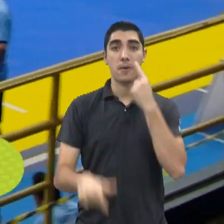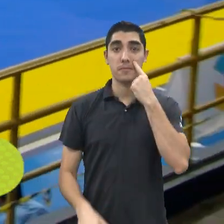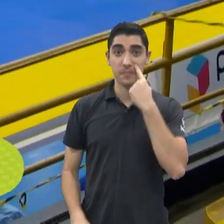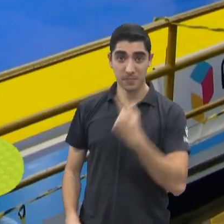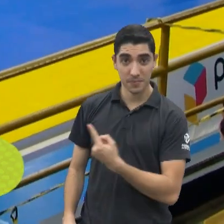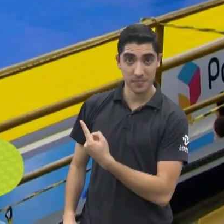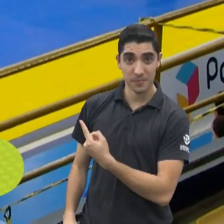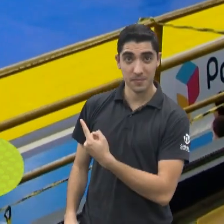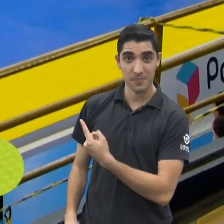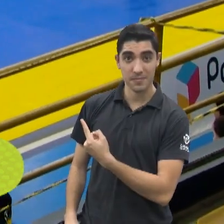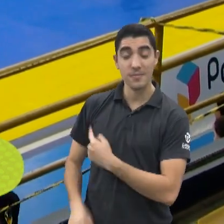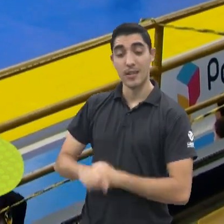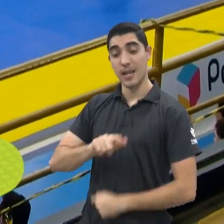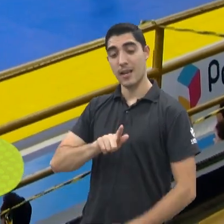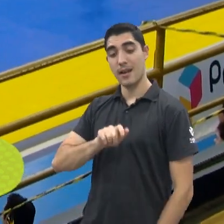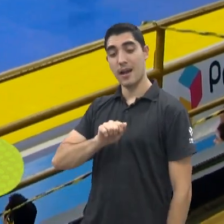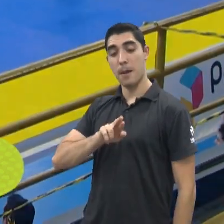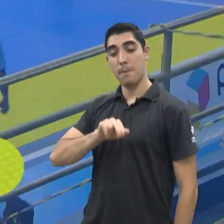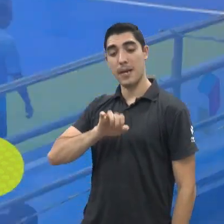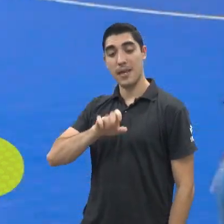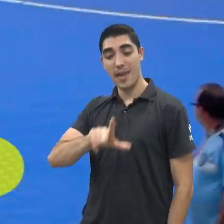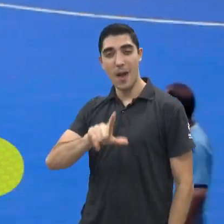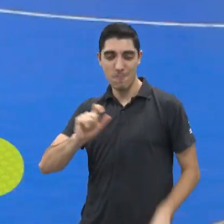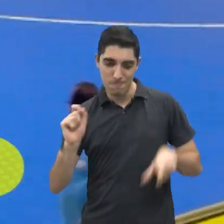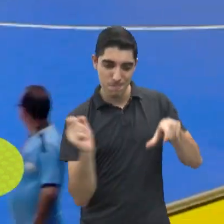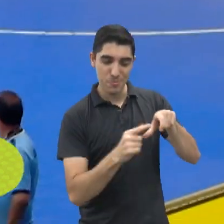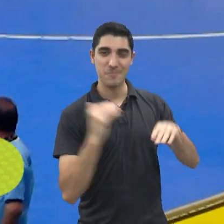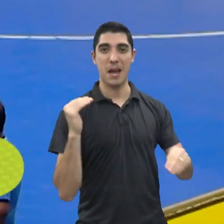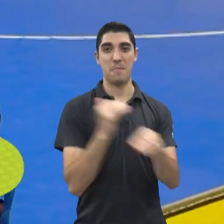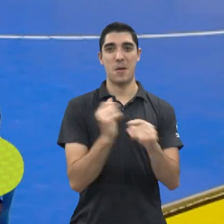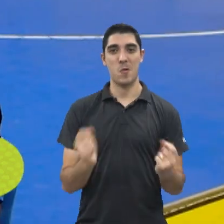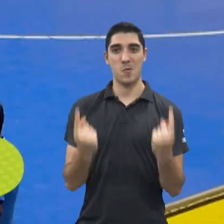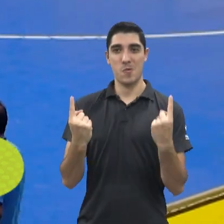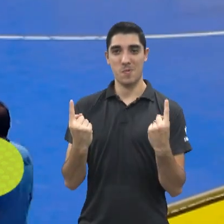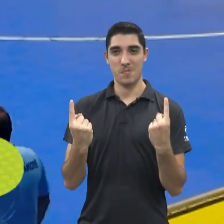Gabriel Soares, empatando a partida.